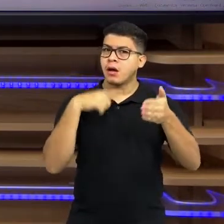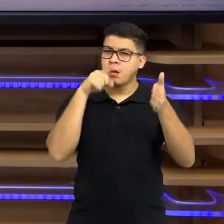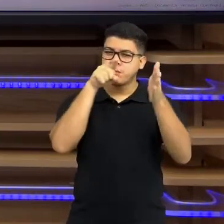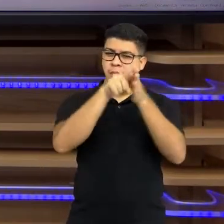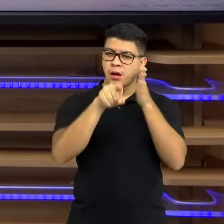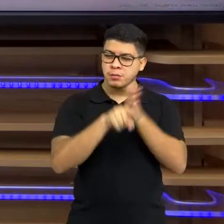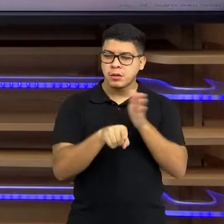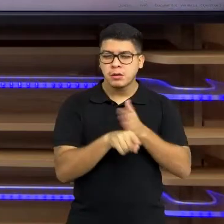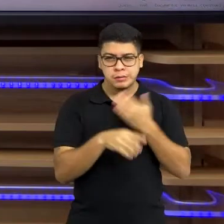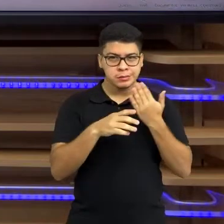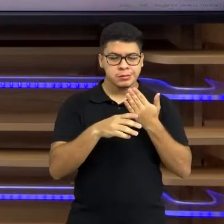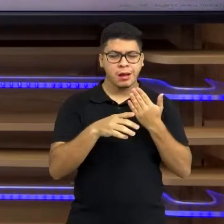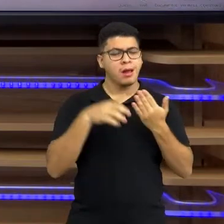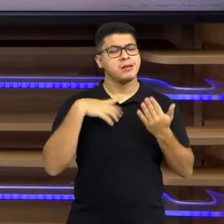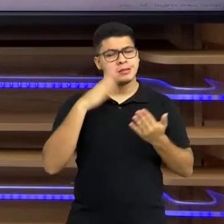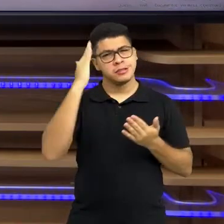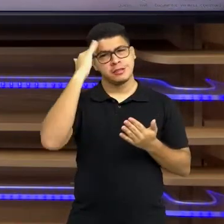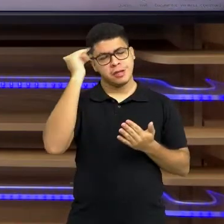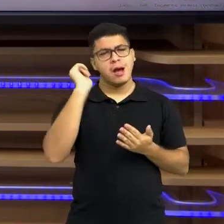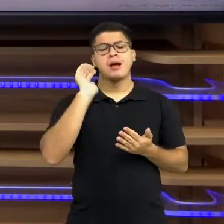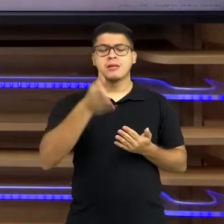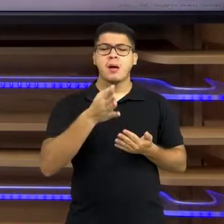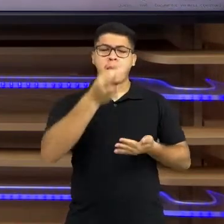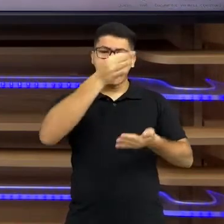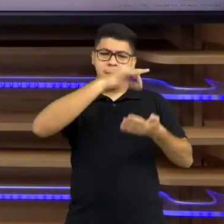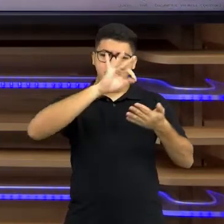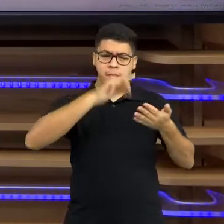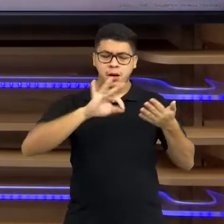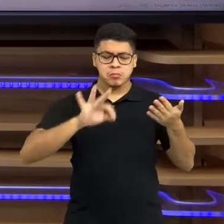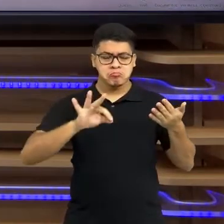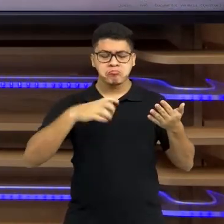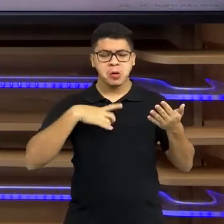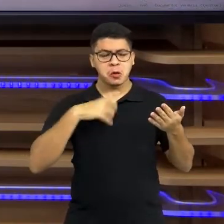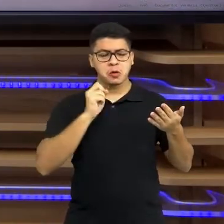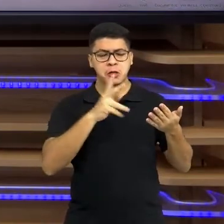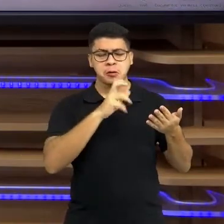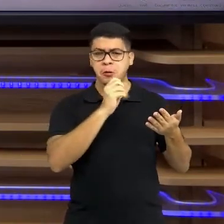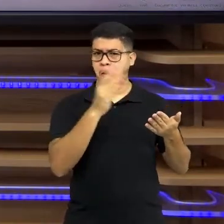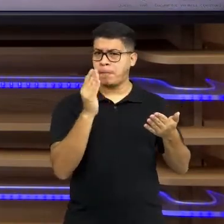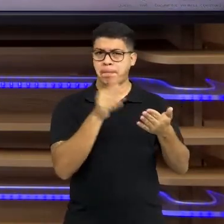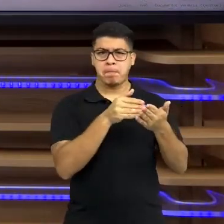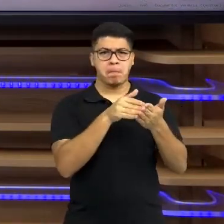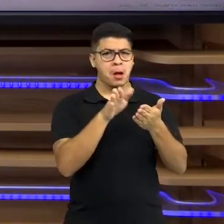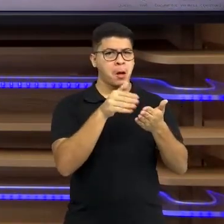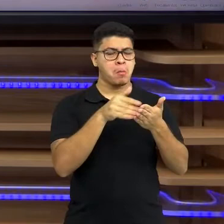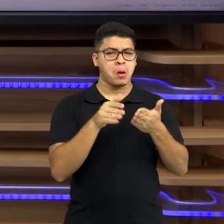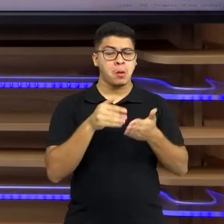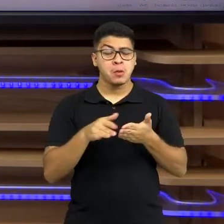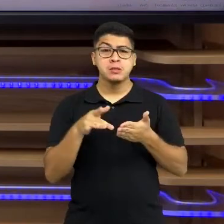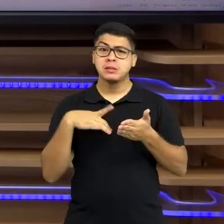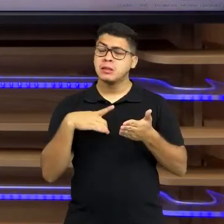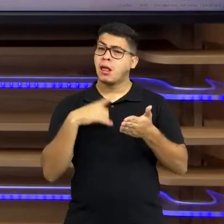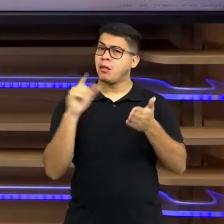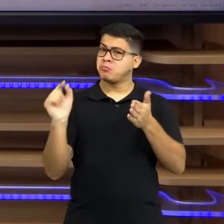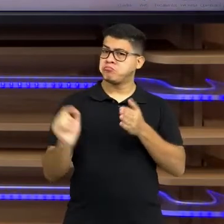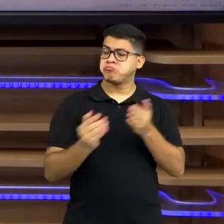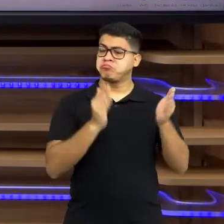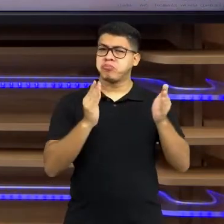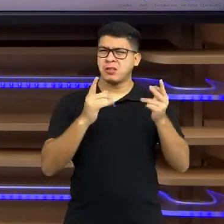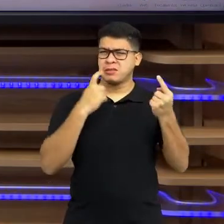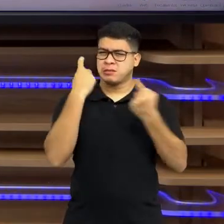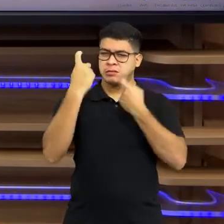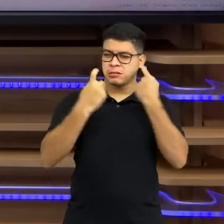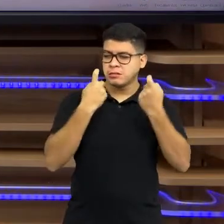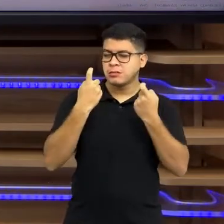questão que a gente já vai eliminando aquilo que a gente sabe que está certo, né? E com certeza vai sobrar uma ou outra que vai dar uma maior dúvida para a gente. Vamos